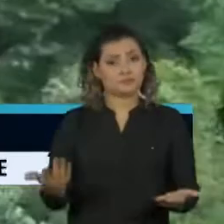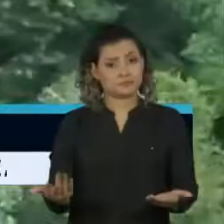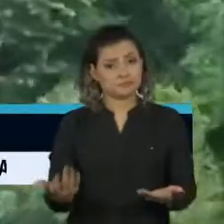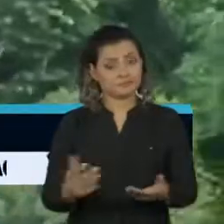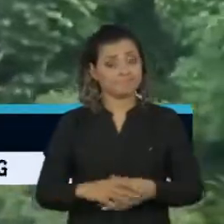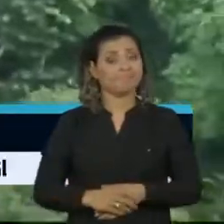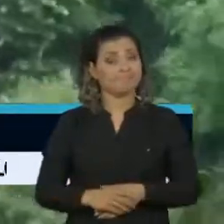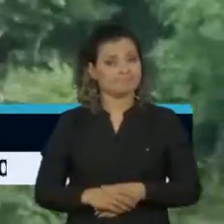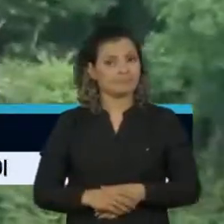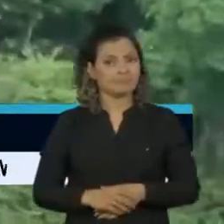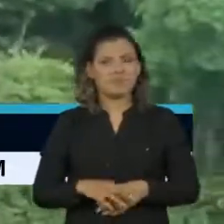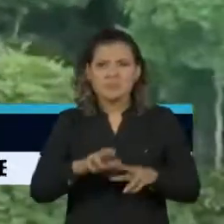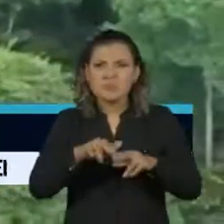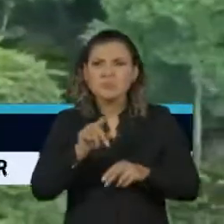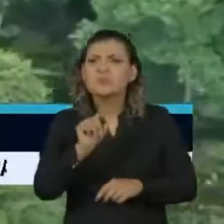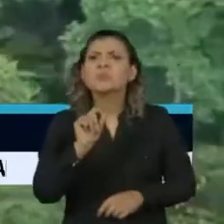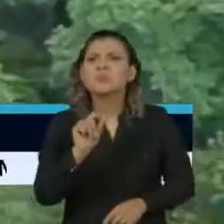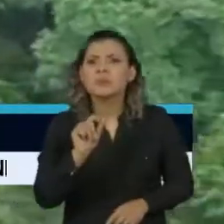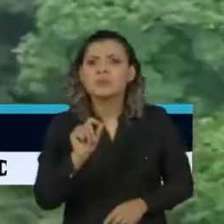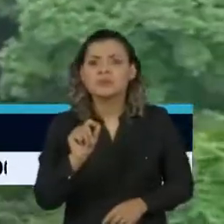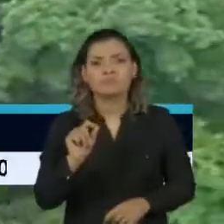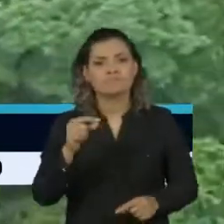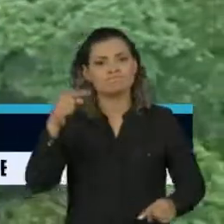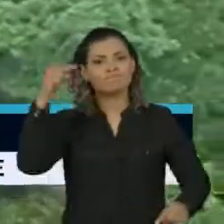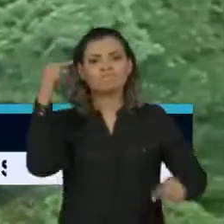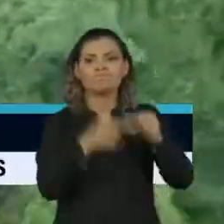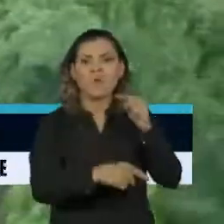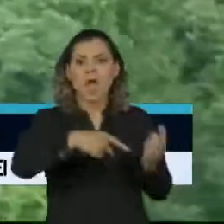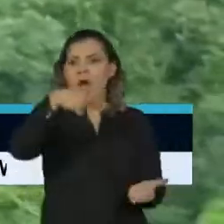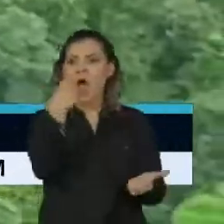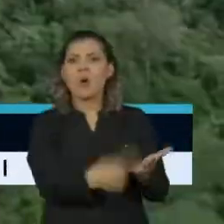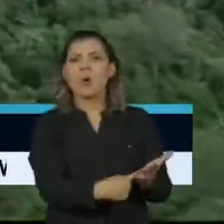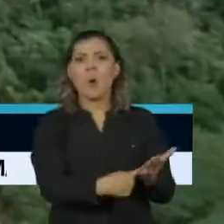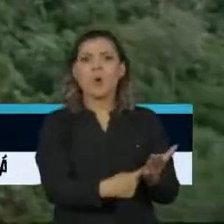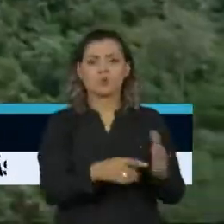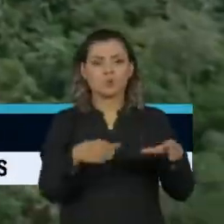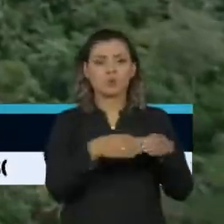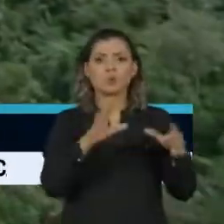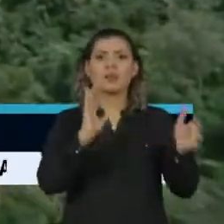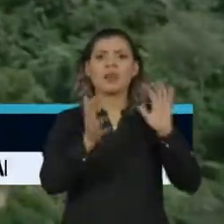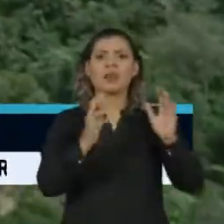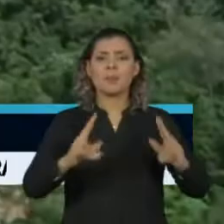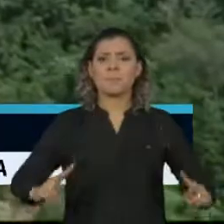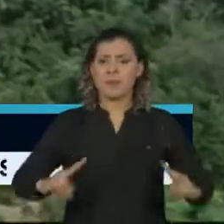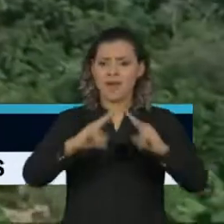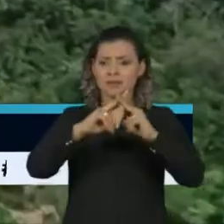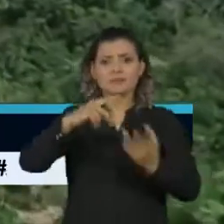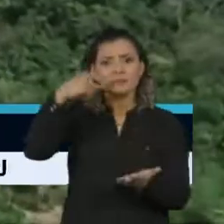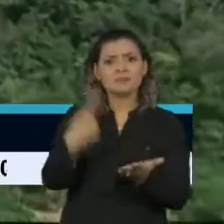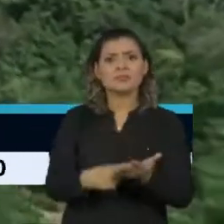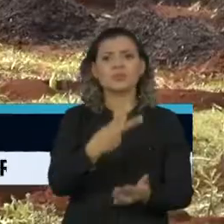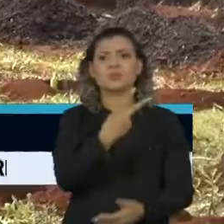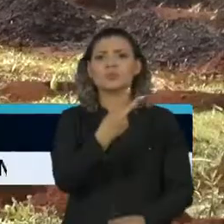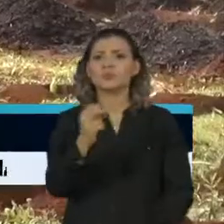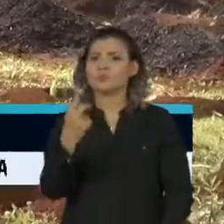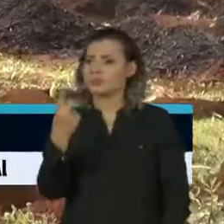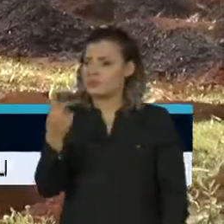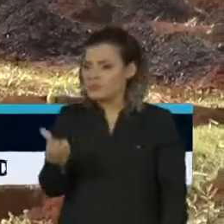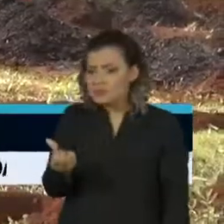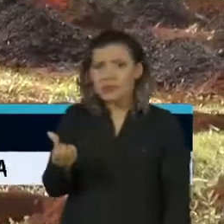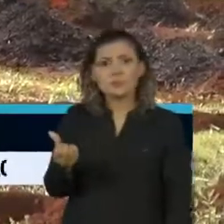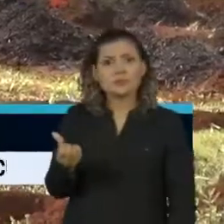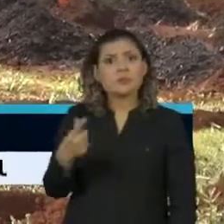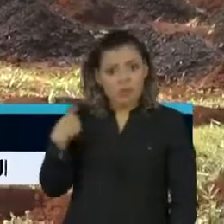conhece. Resultado que vai na contramão do acordo firmado na Cúpula do Clima de Paris em 2016, quando